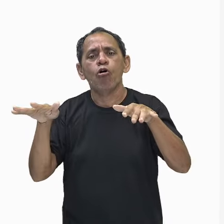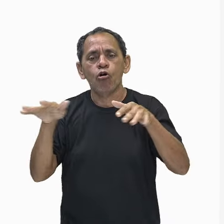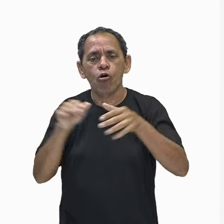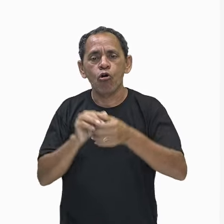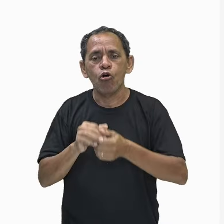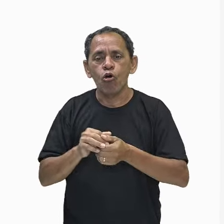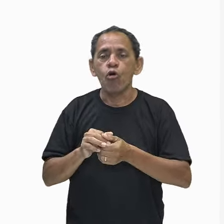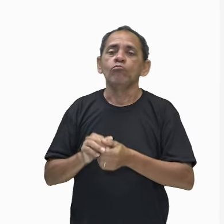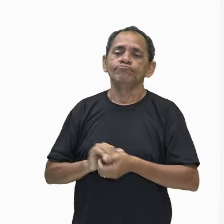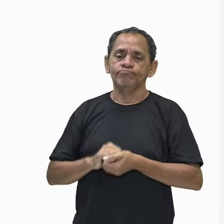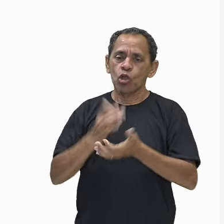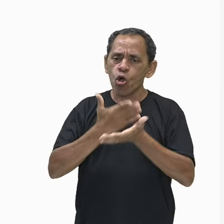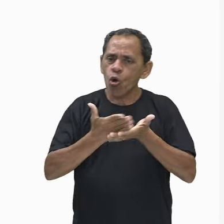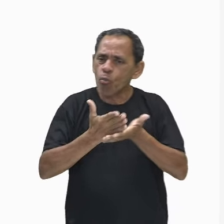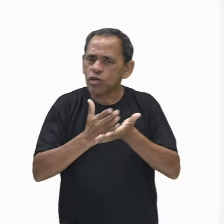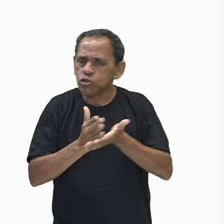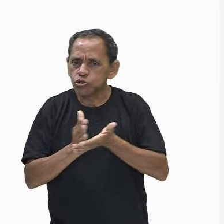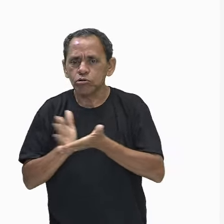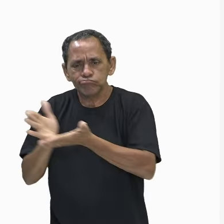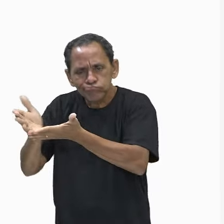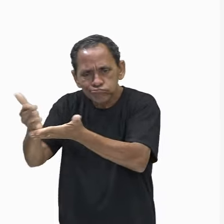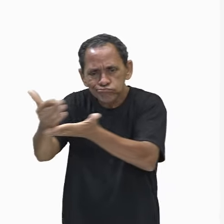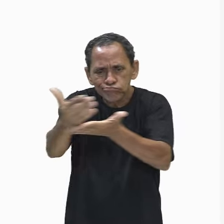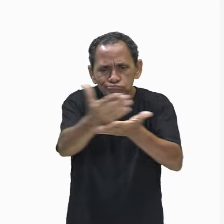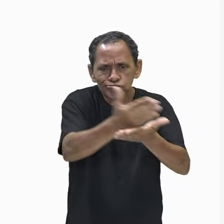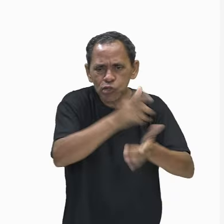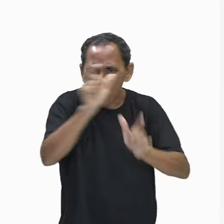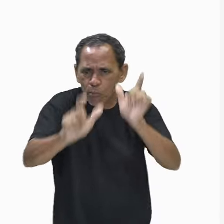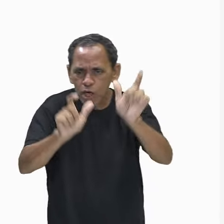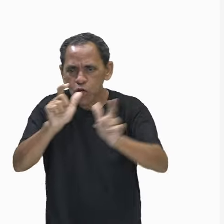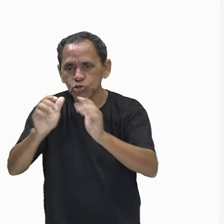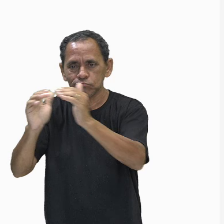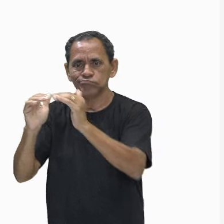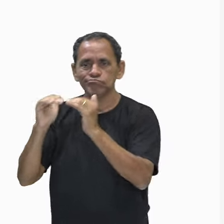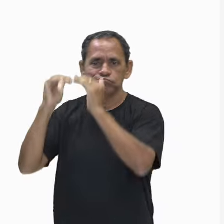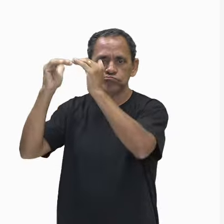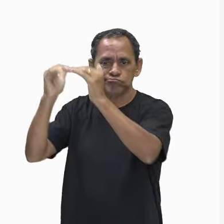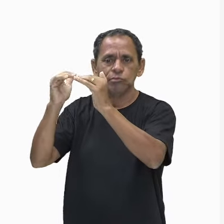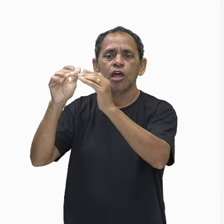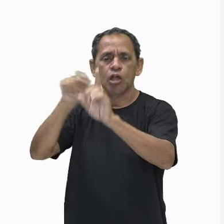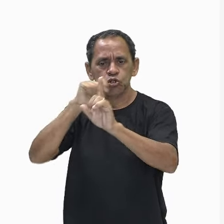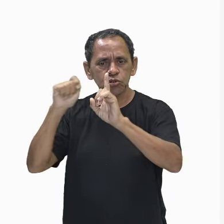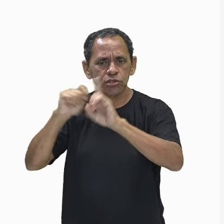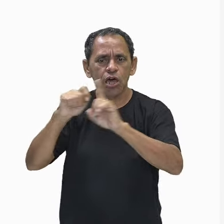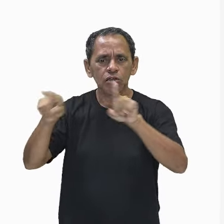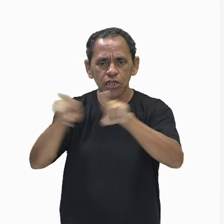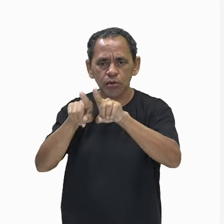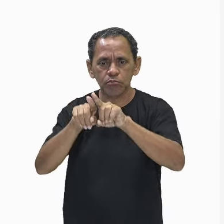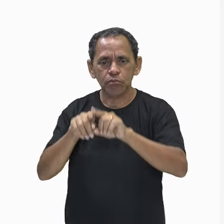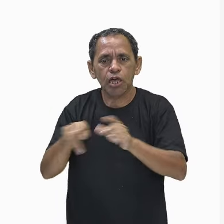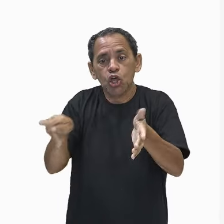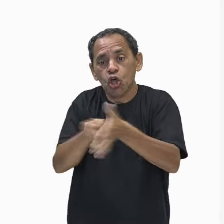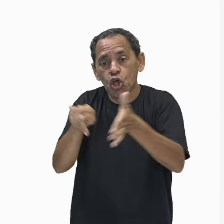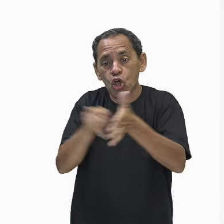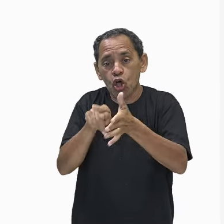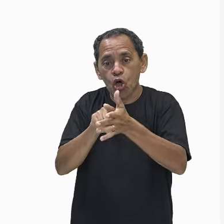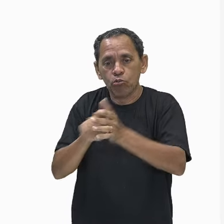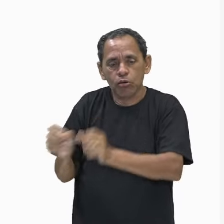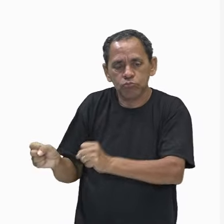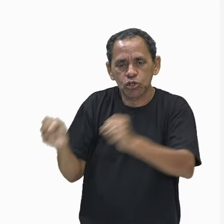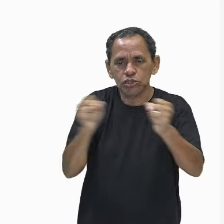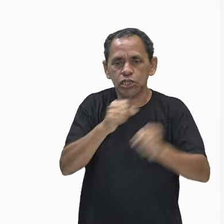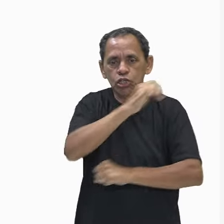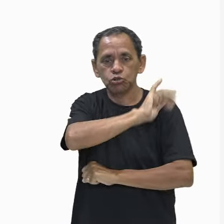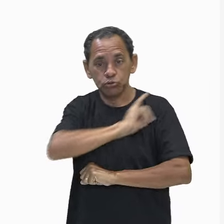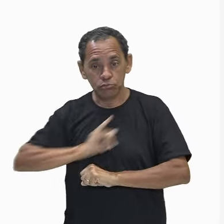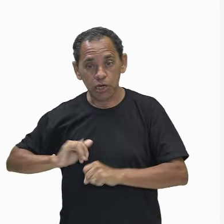a constituir uma ameaça à paz social e, mais tarde, ao próprio poder imperial. Os